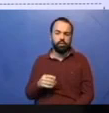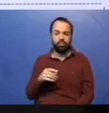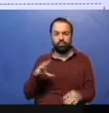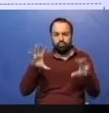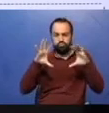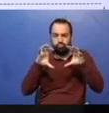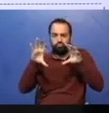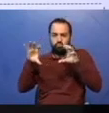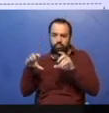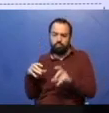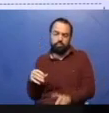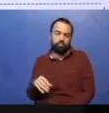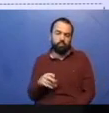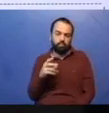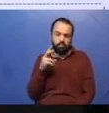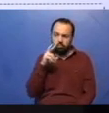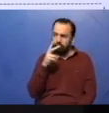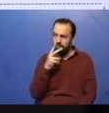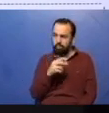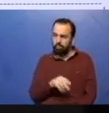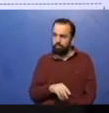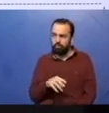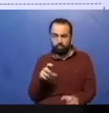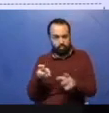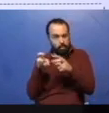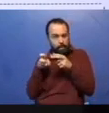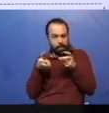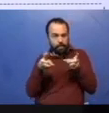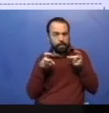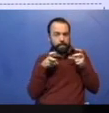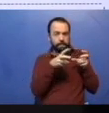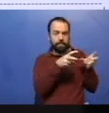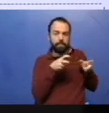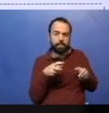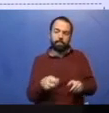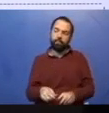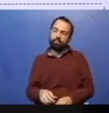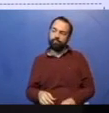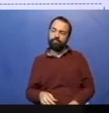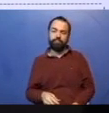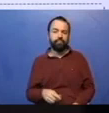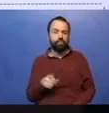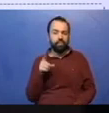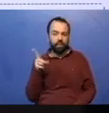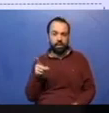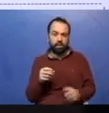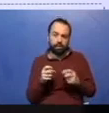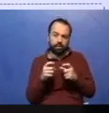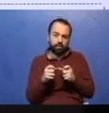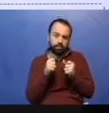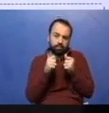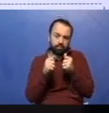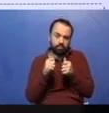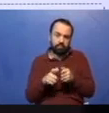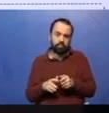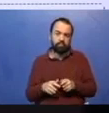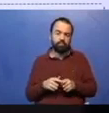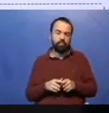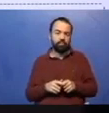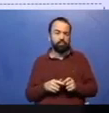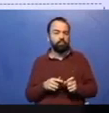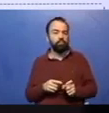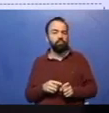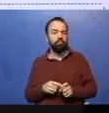sinais que percebem na natureza. Vamos fazer uma pesquisa sobre esses conhecimentos populares, tá? Você na sua casa vai fazer